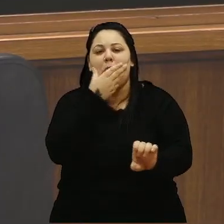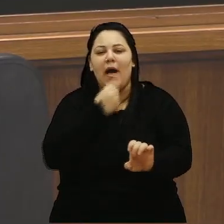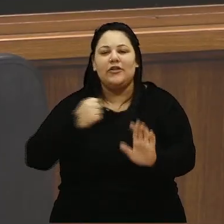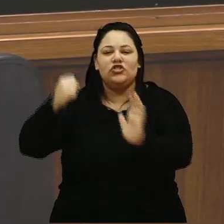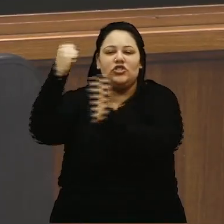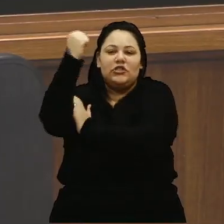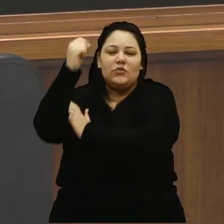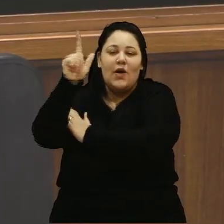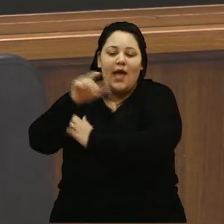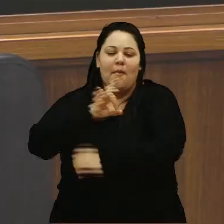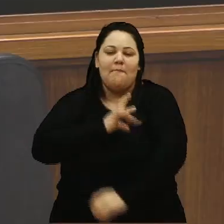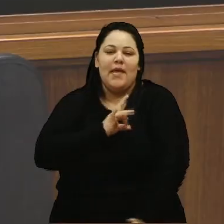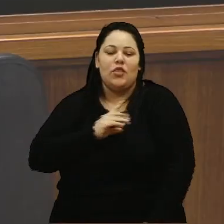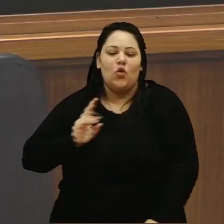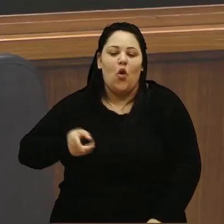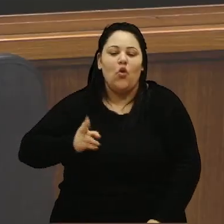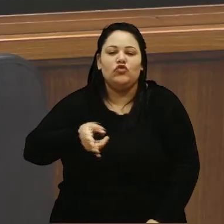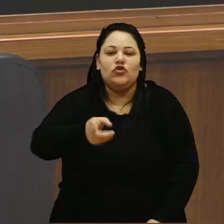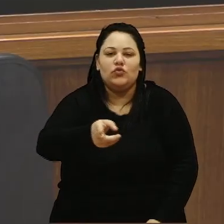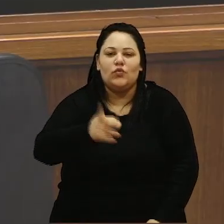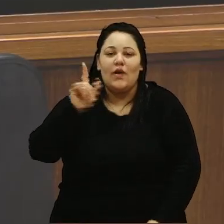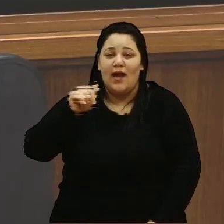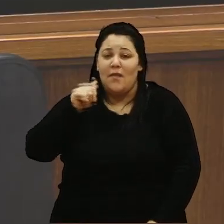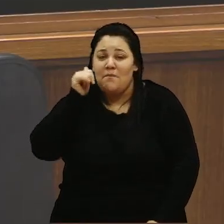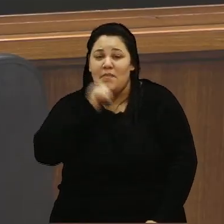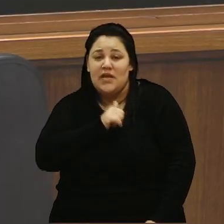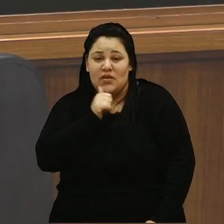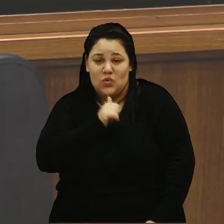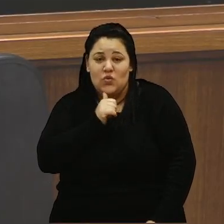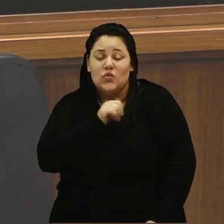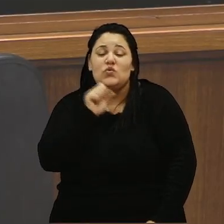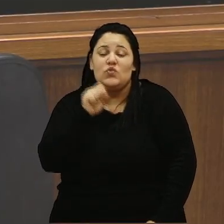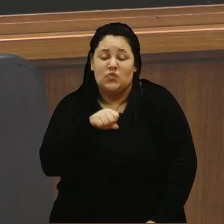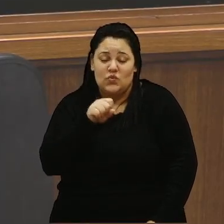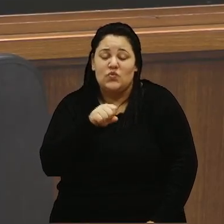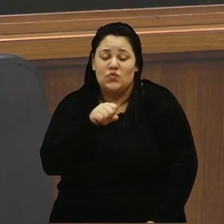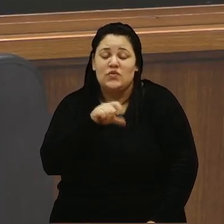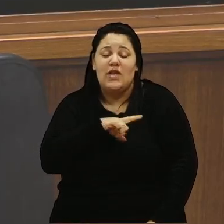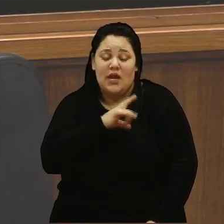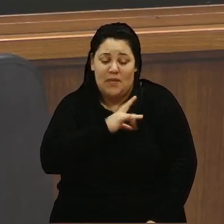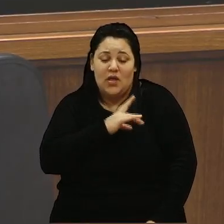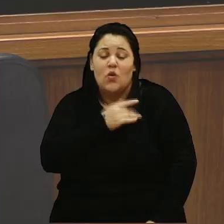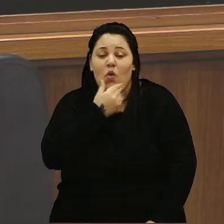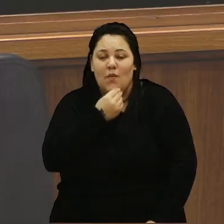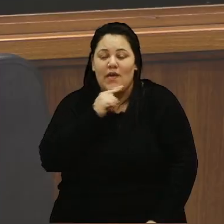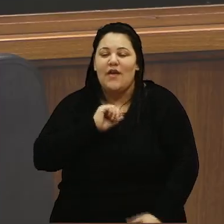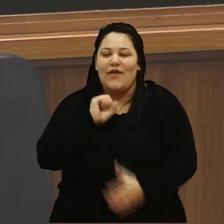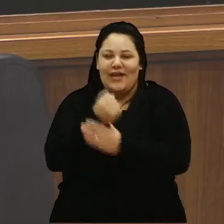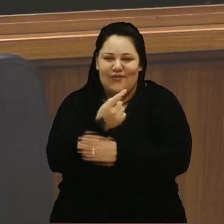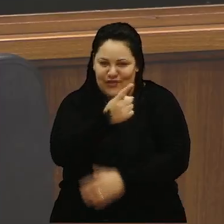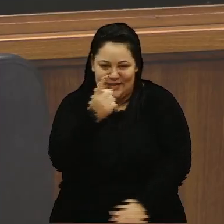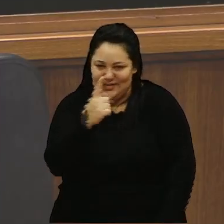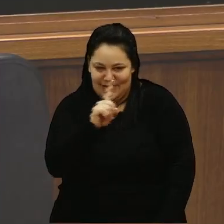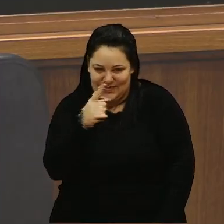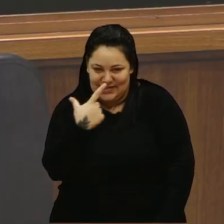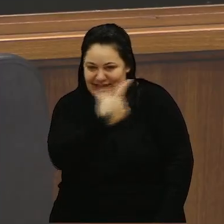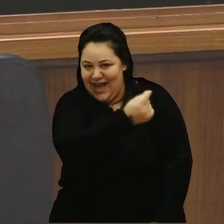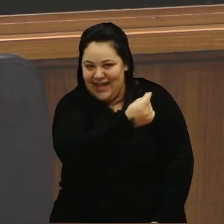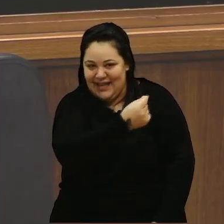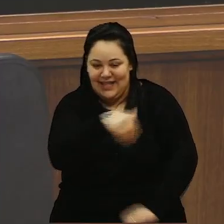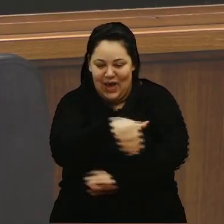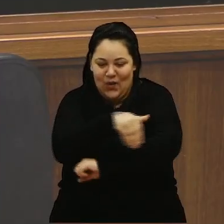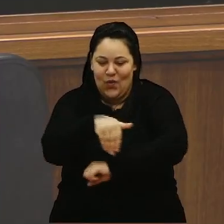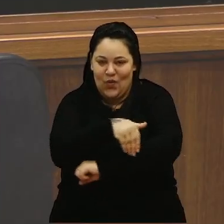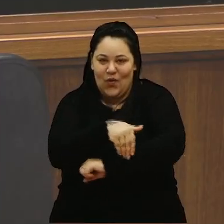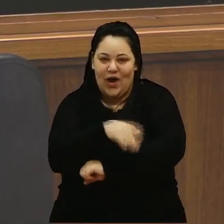um medo constante o medo que nós vivemos. E eu garanto que os senhores não saem na rua com medo de quem está atrás.